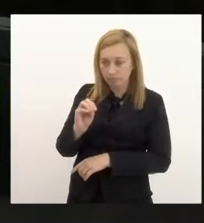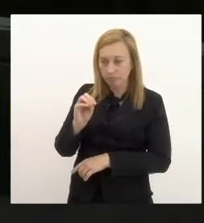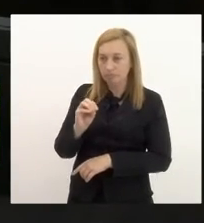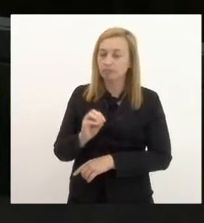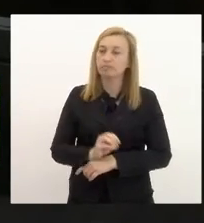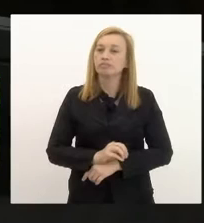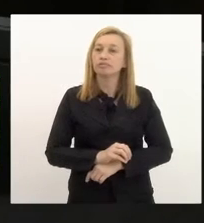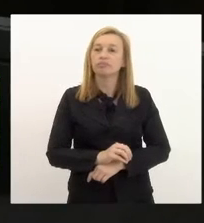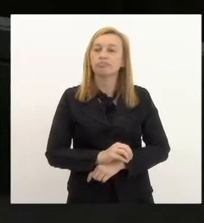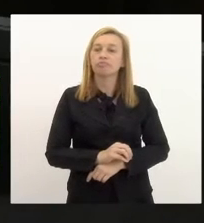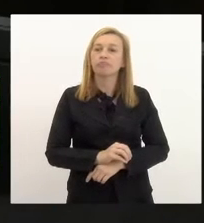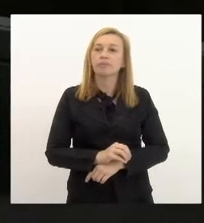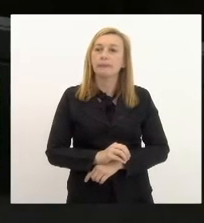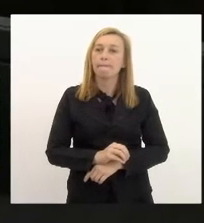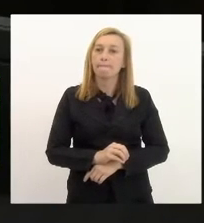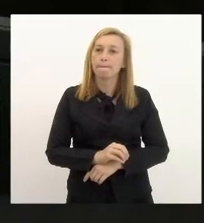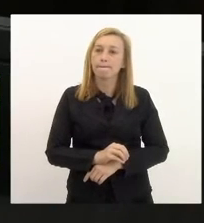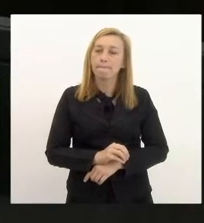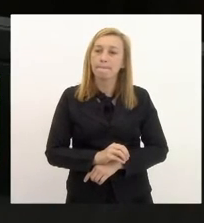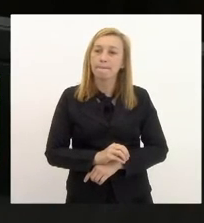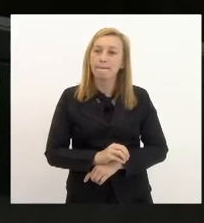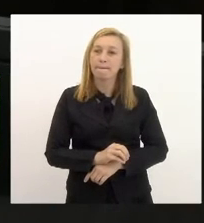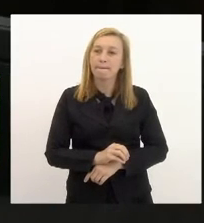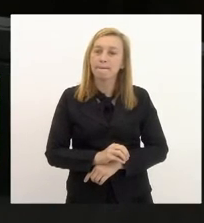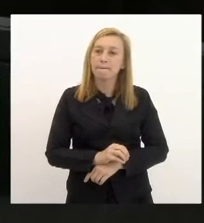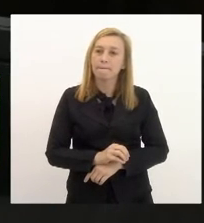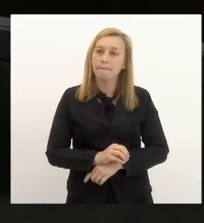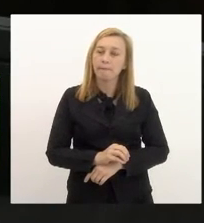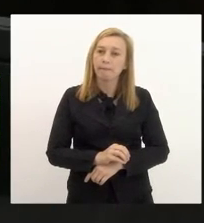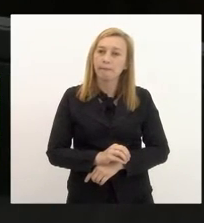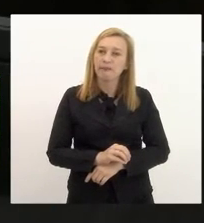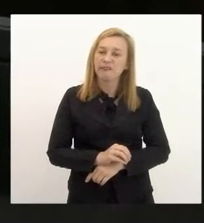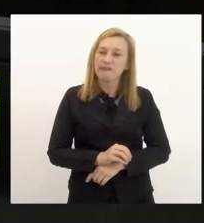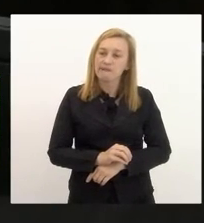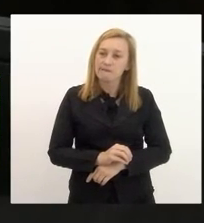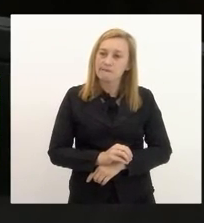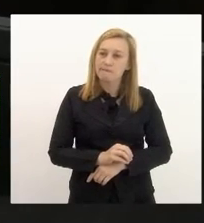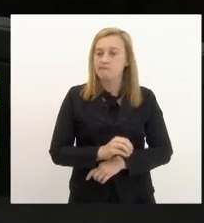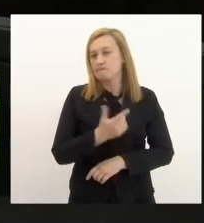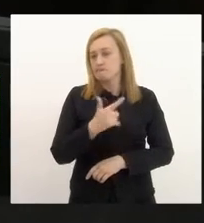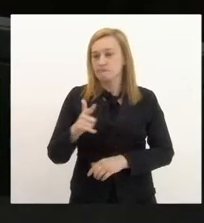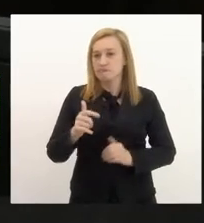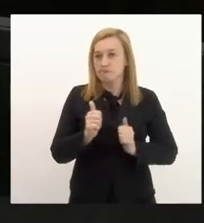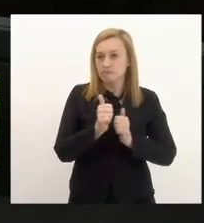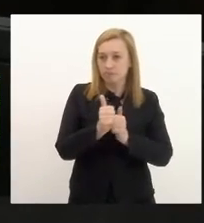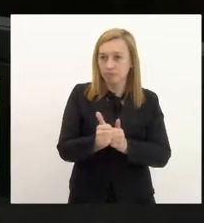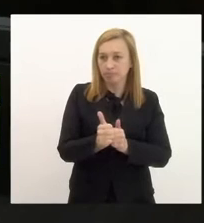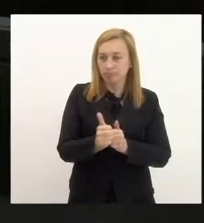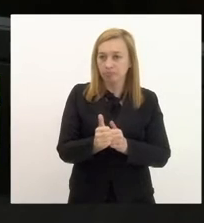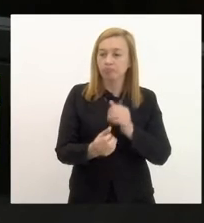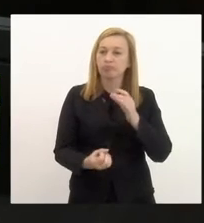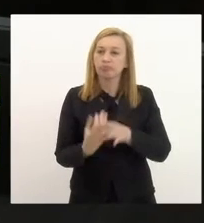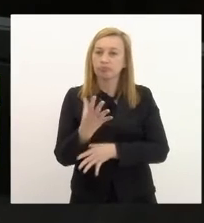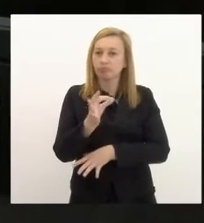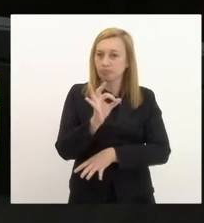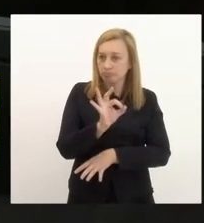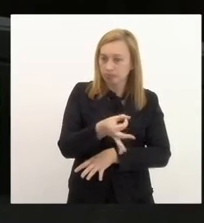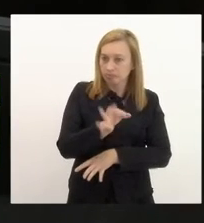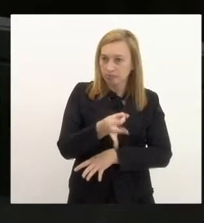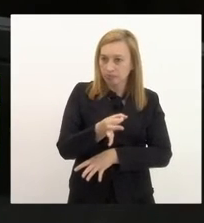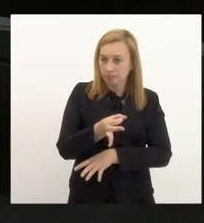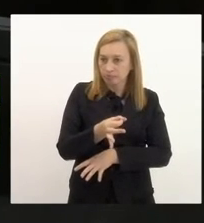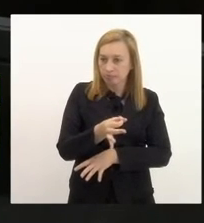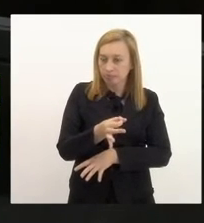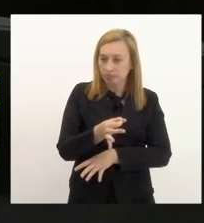e que faz com que nós não tenhamos o encadeamento produtivo necessário